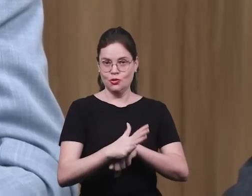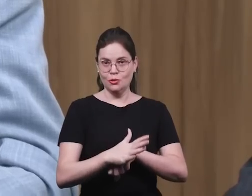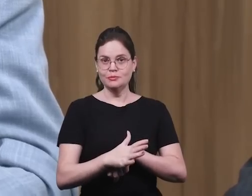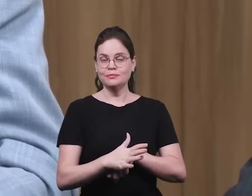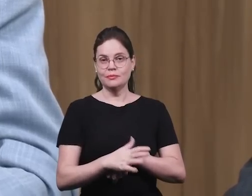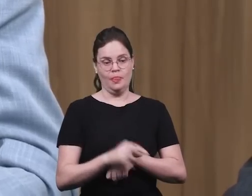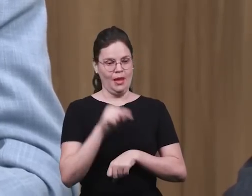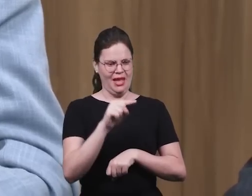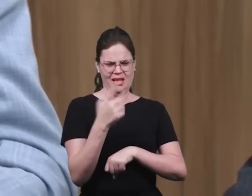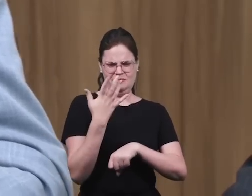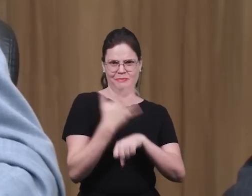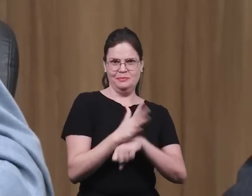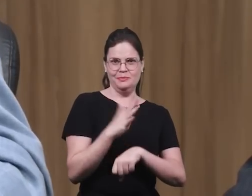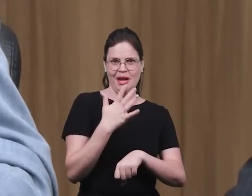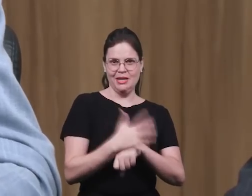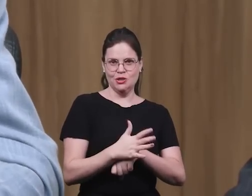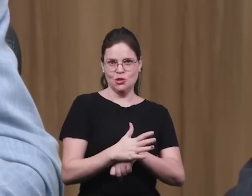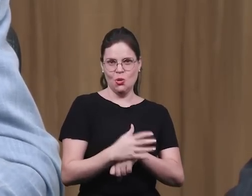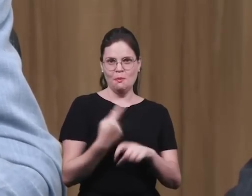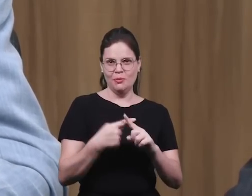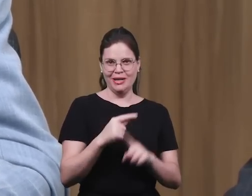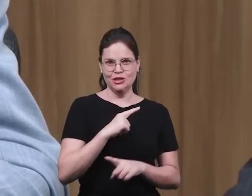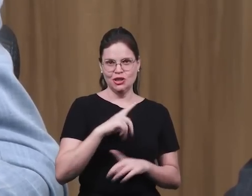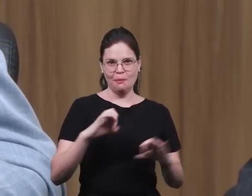tinha. Ela foi